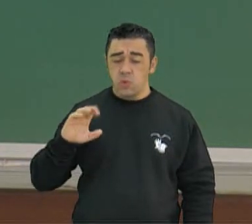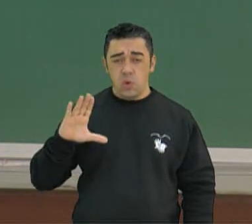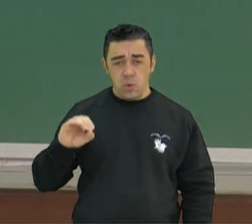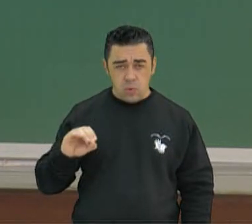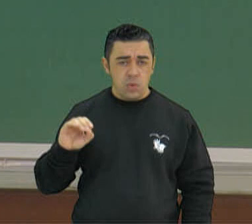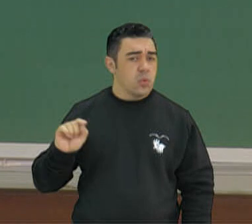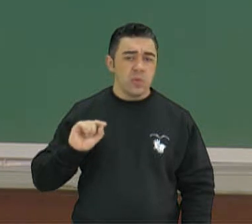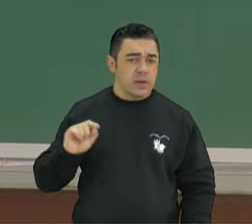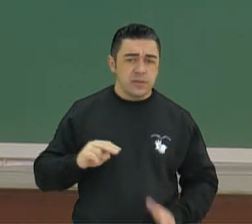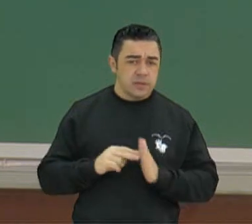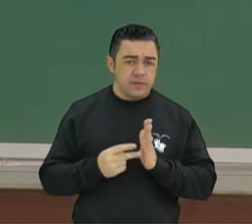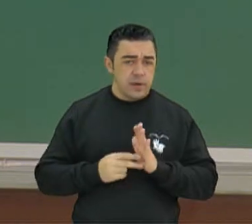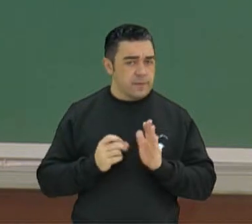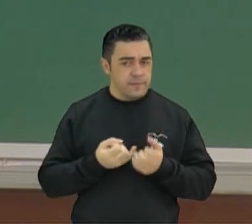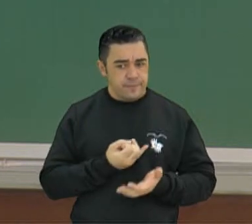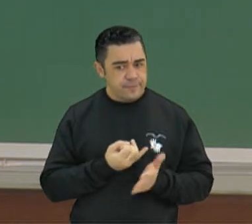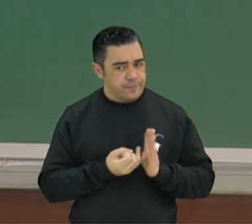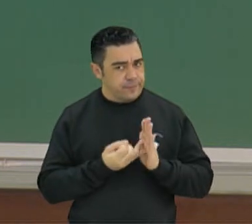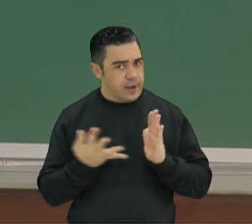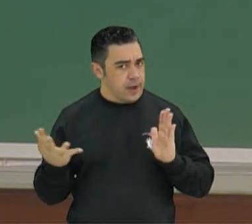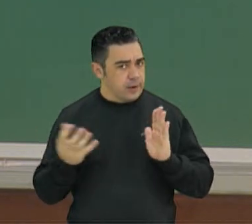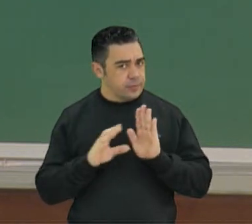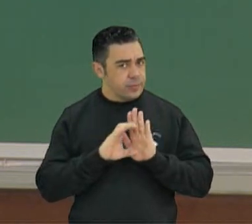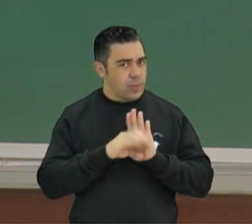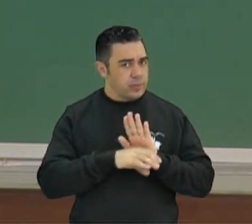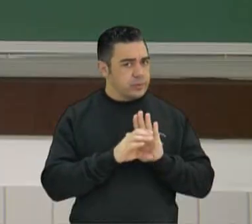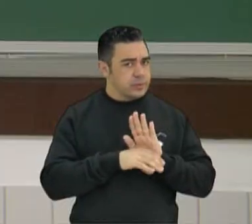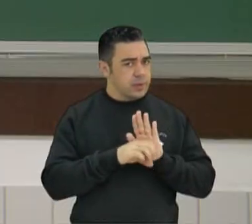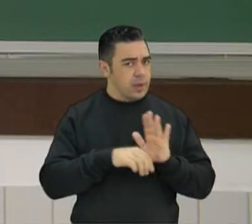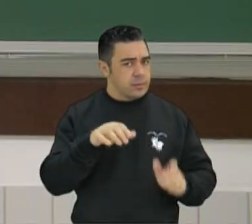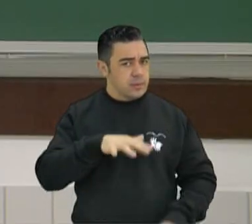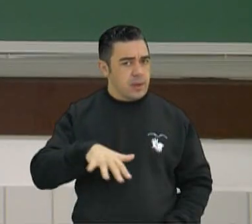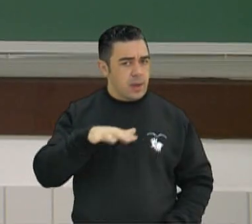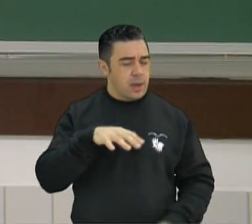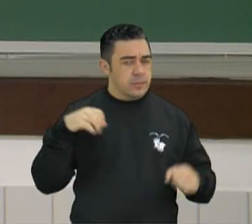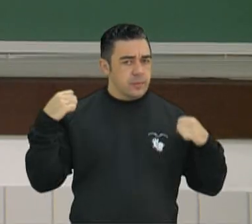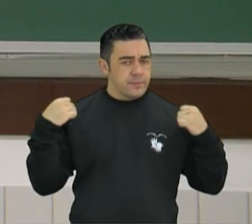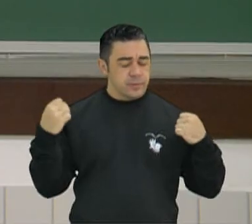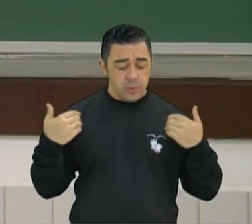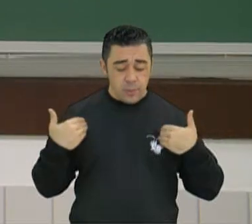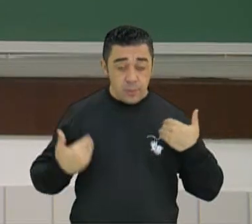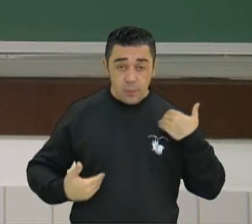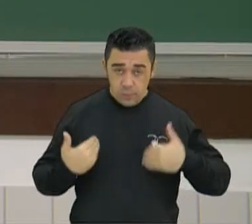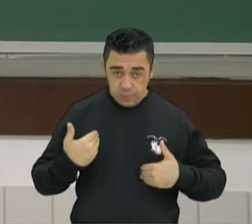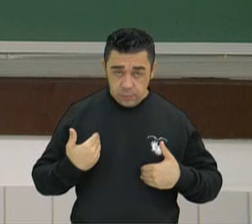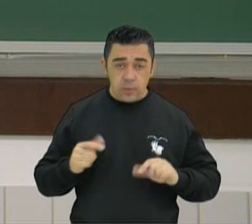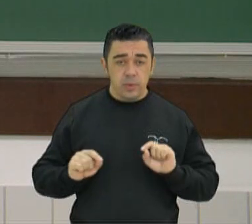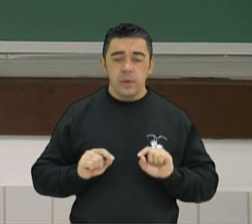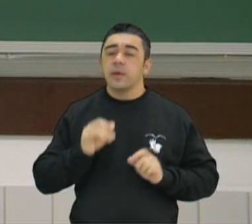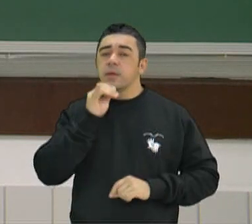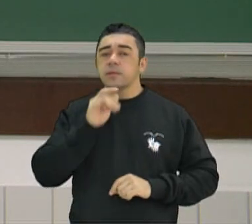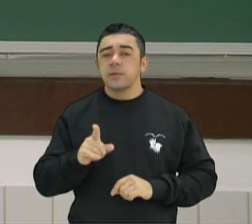muitos conceitos na área de educação física. Nesse caso, ele se aplica ao corpo, que ele é colocado então como um